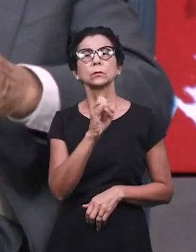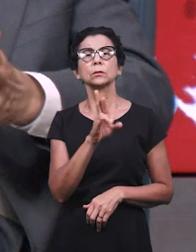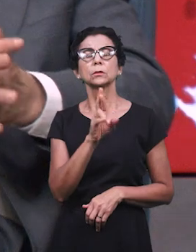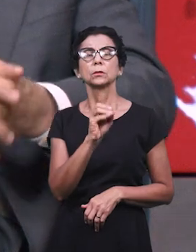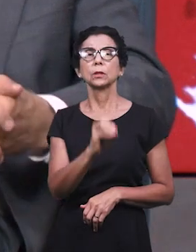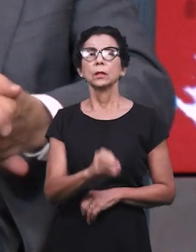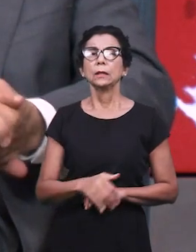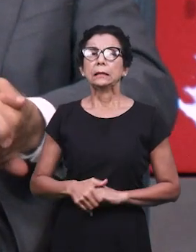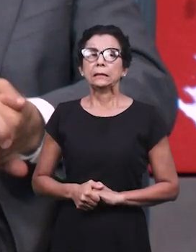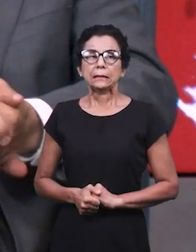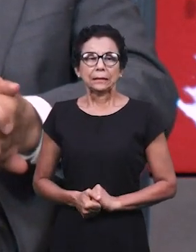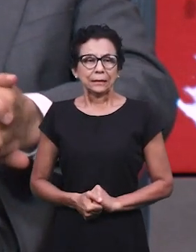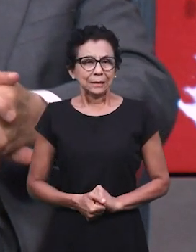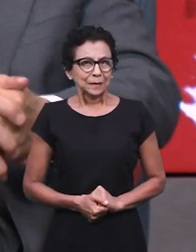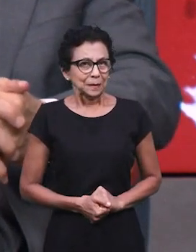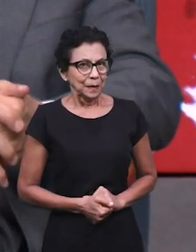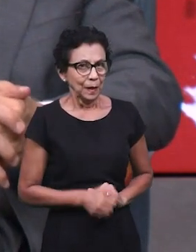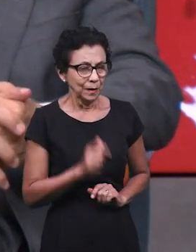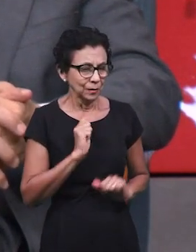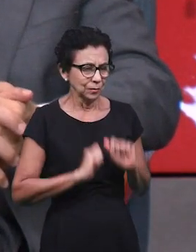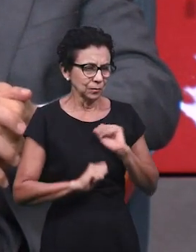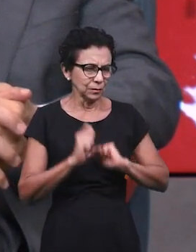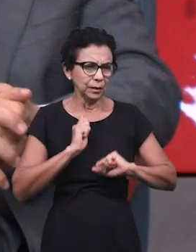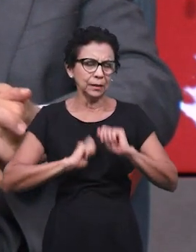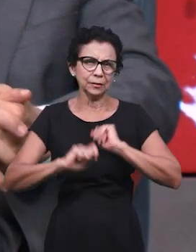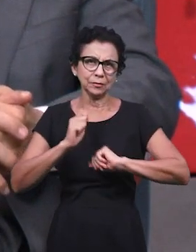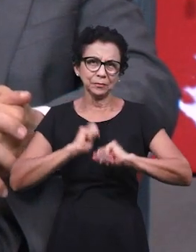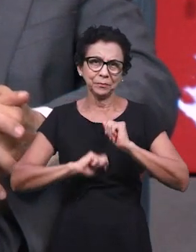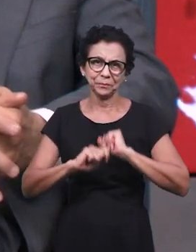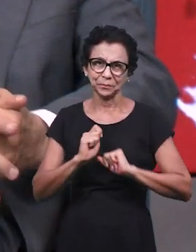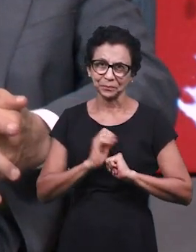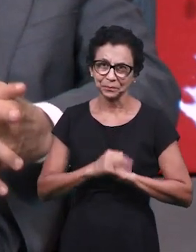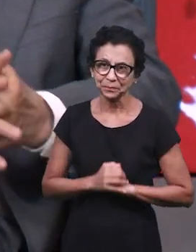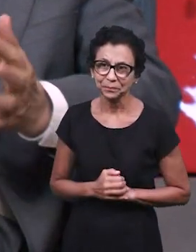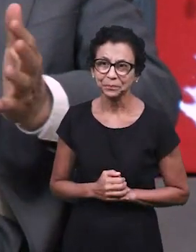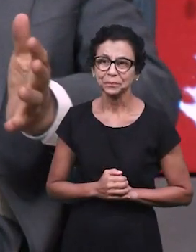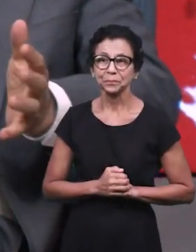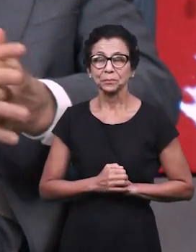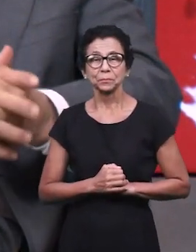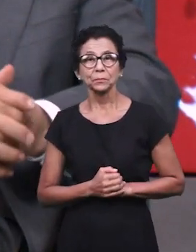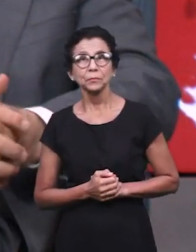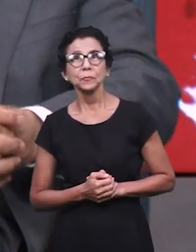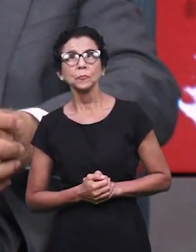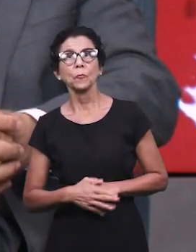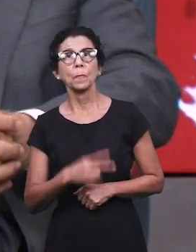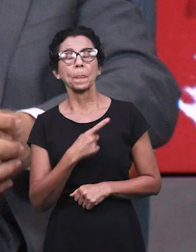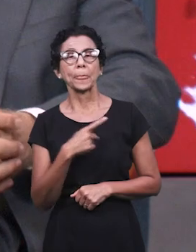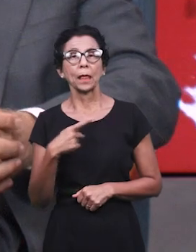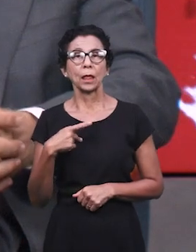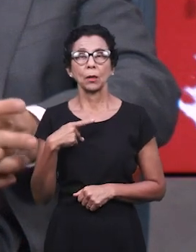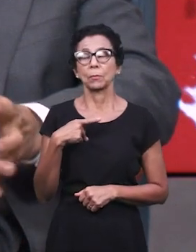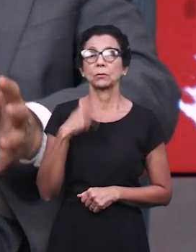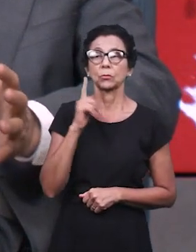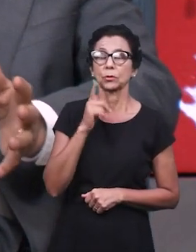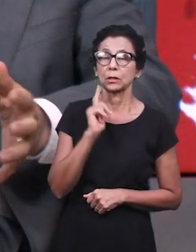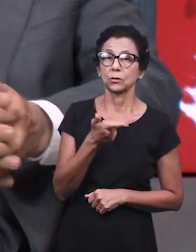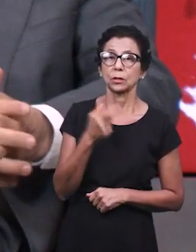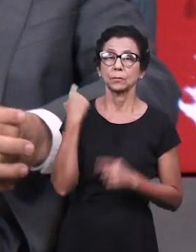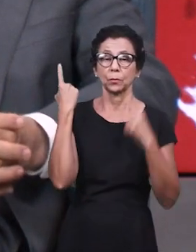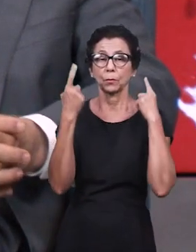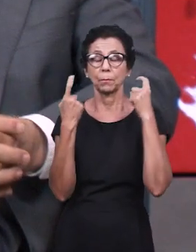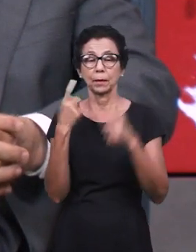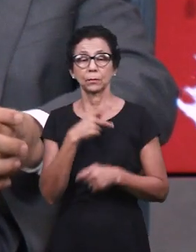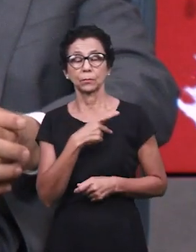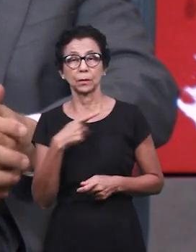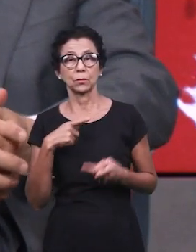Houve uma expectativa muito grande a respeito daquele culto. O pastor Gedeuti tentou dar uma orientação ao pastor Jairo, aquela coisa